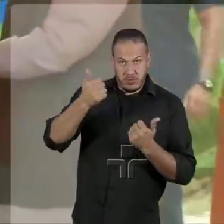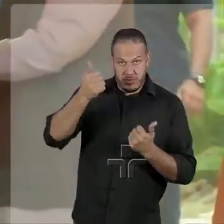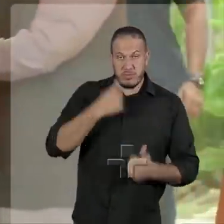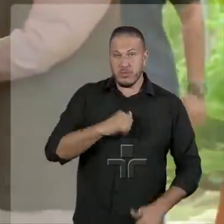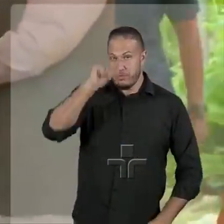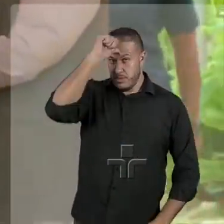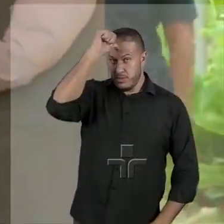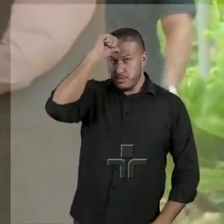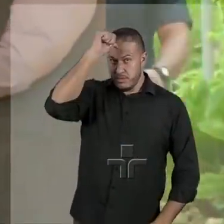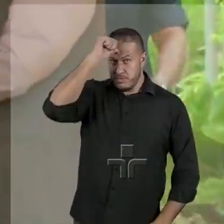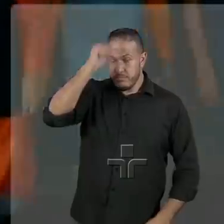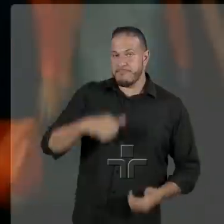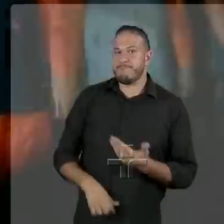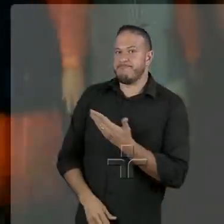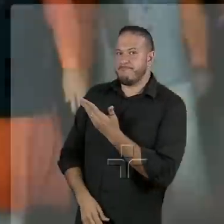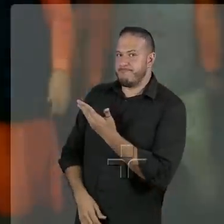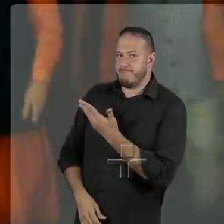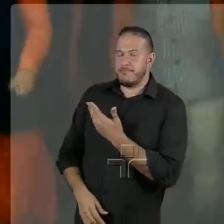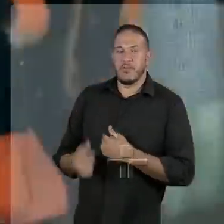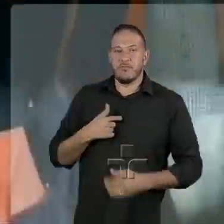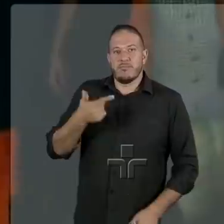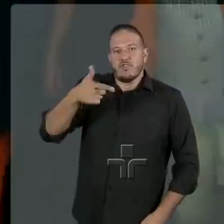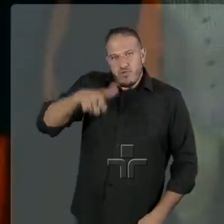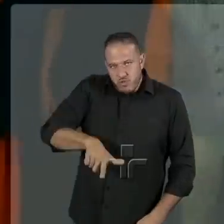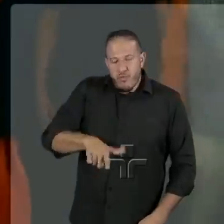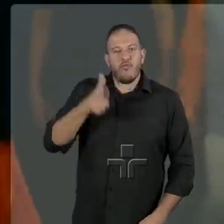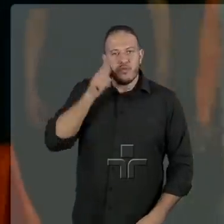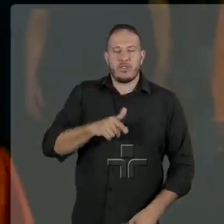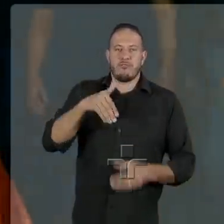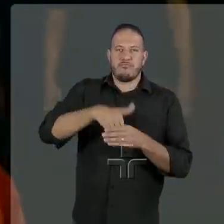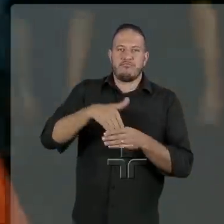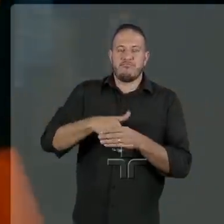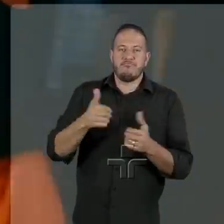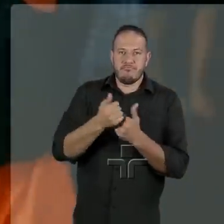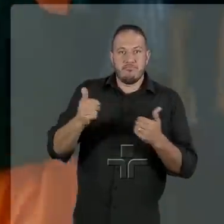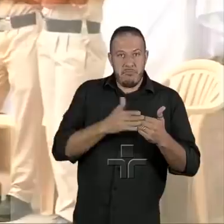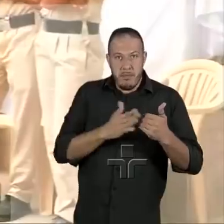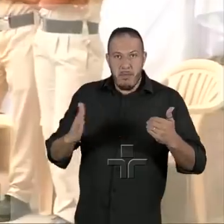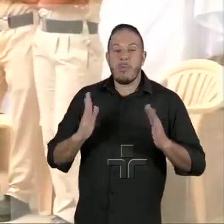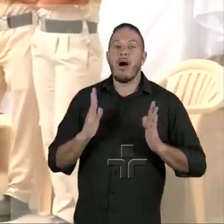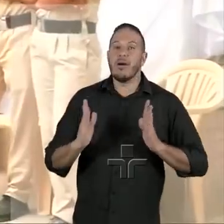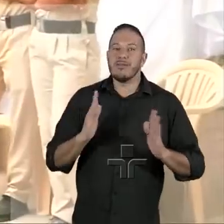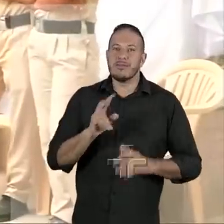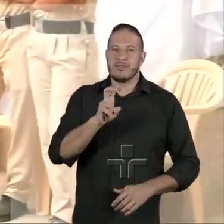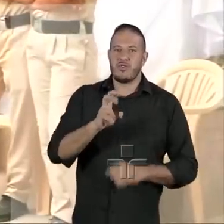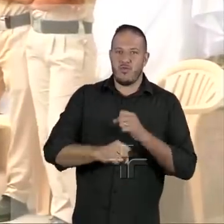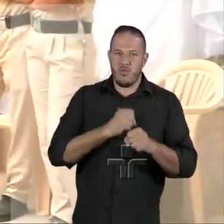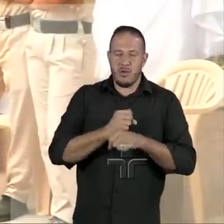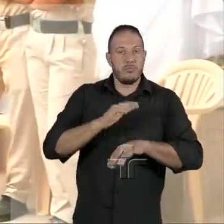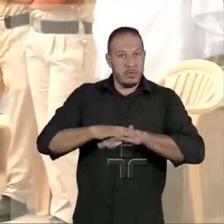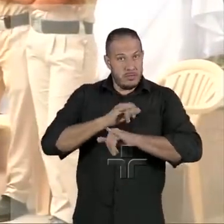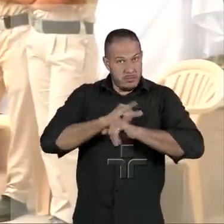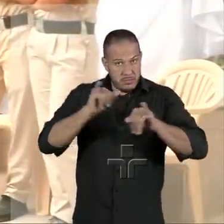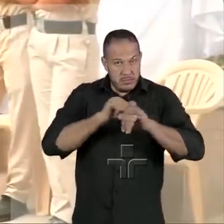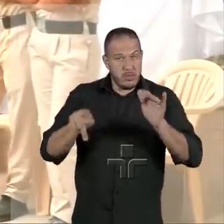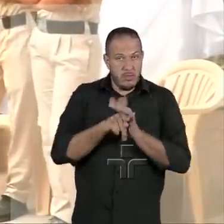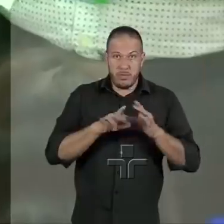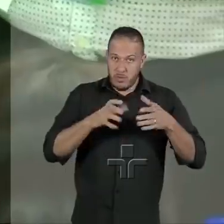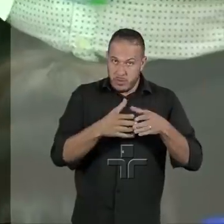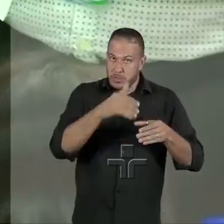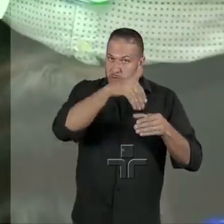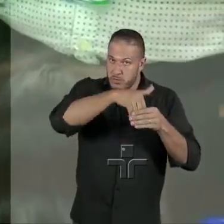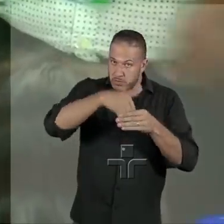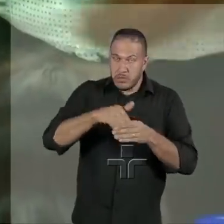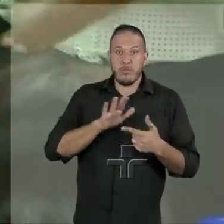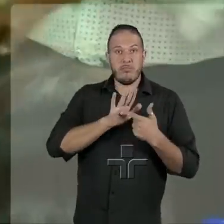Índia, Narendra Modi, foi reeleito para um mandato de 5 anos. Dados oficiais da Comissão Eleitoral